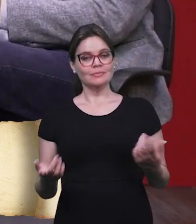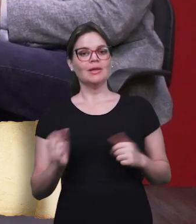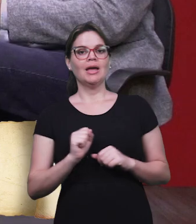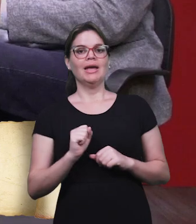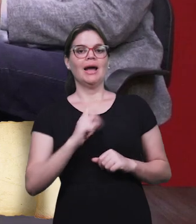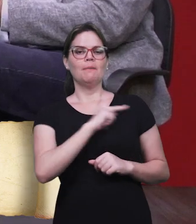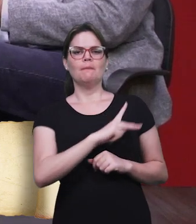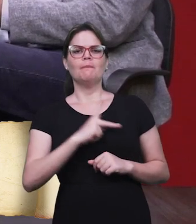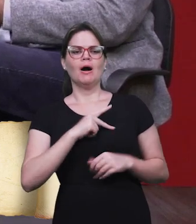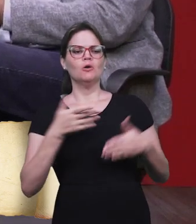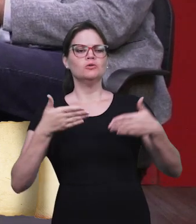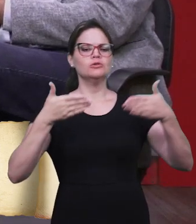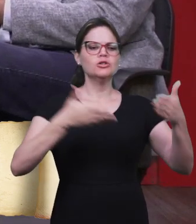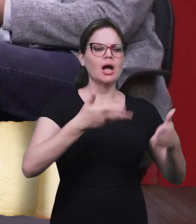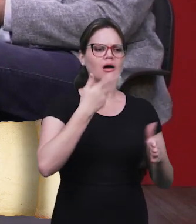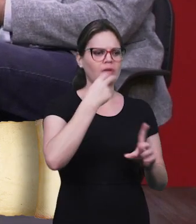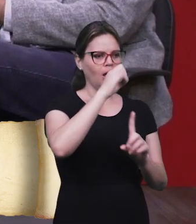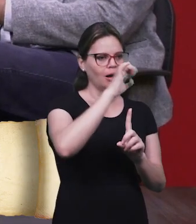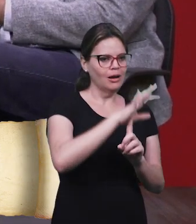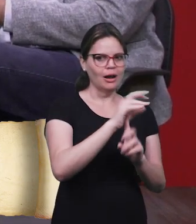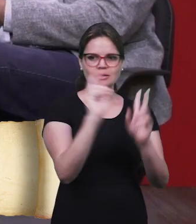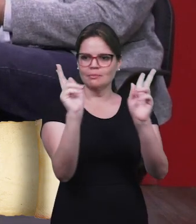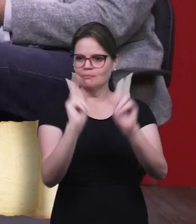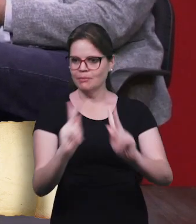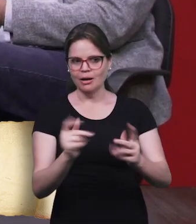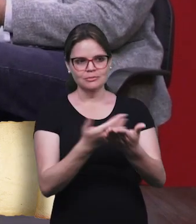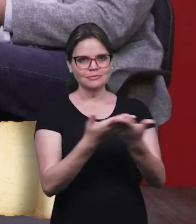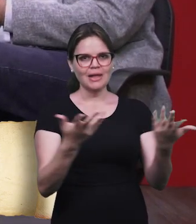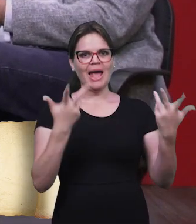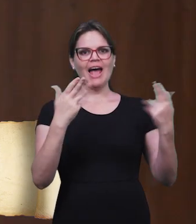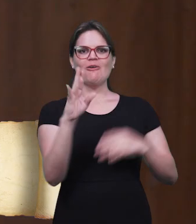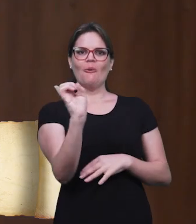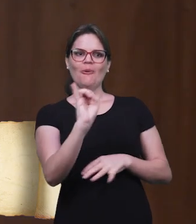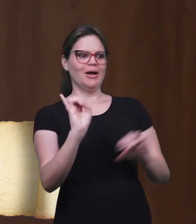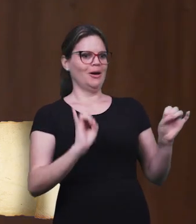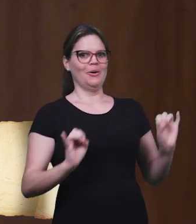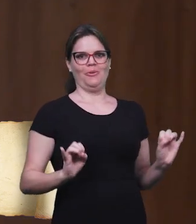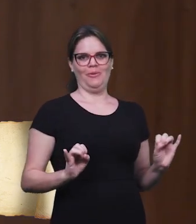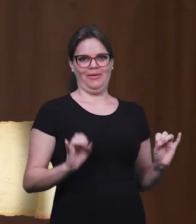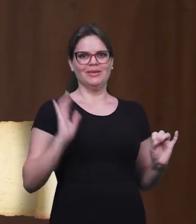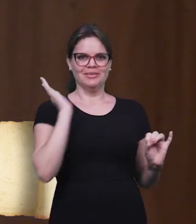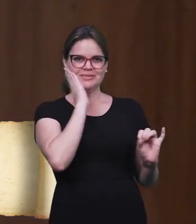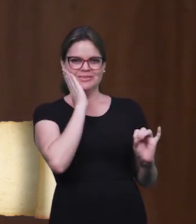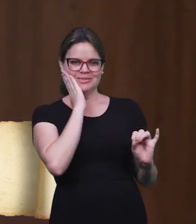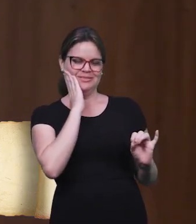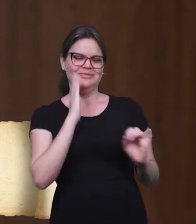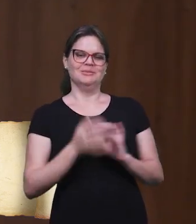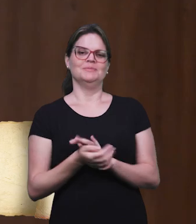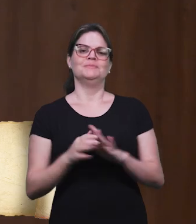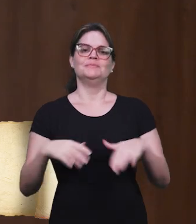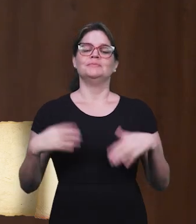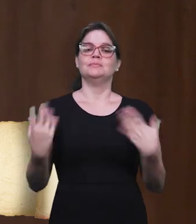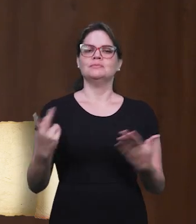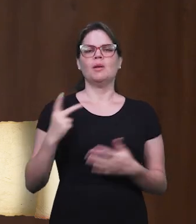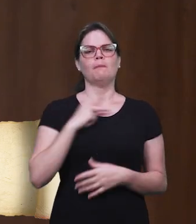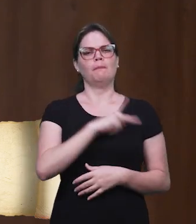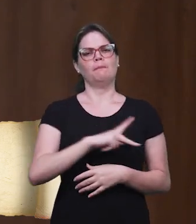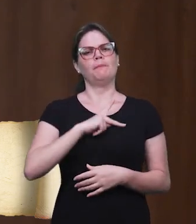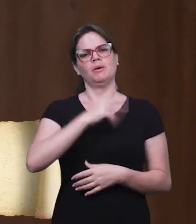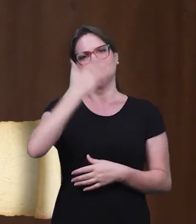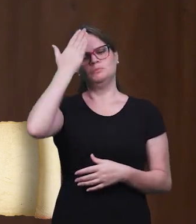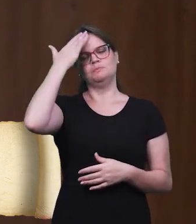entendia que, através do seu ministério, uma igreja gentílica estava sendo